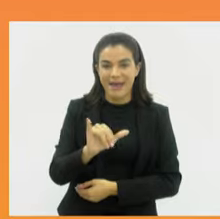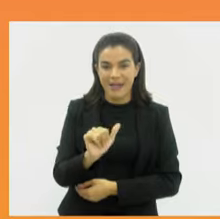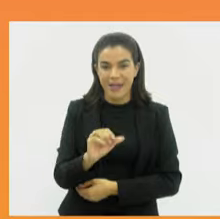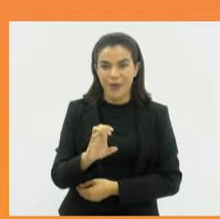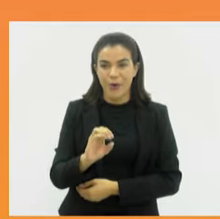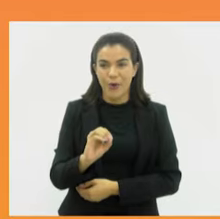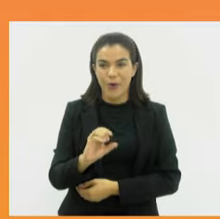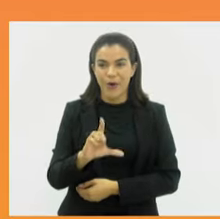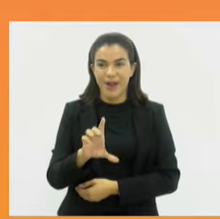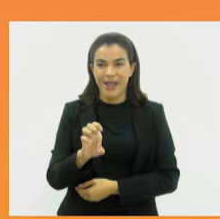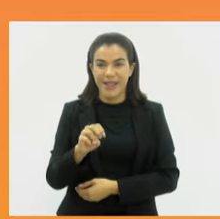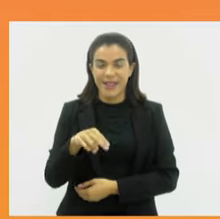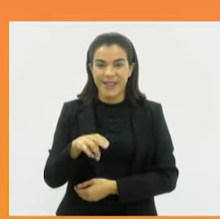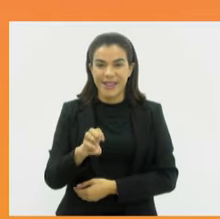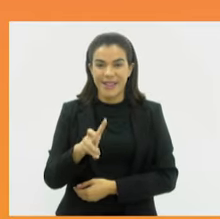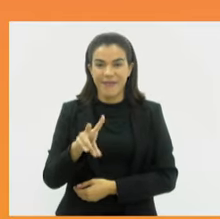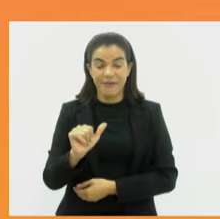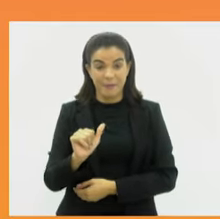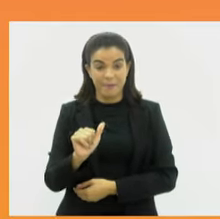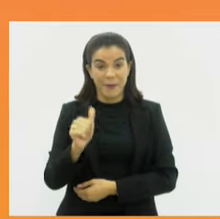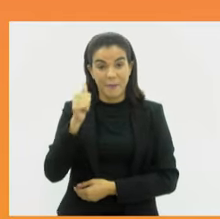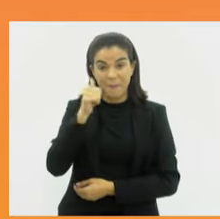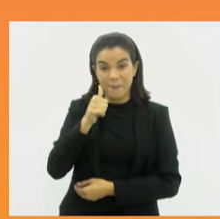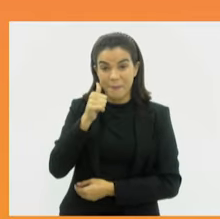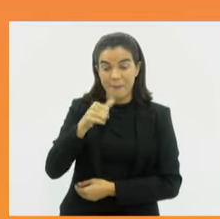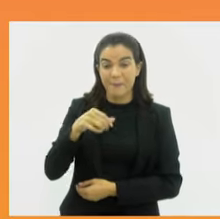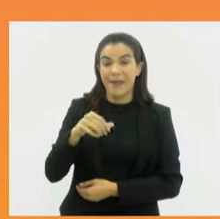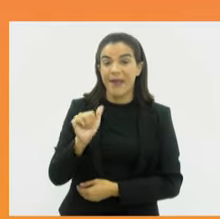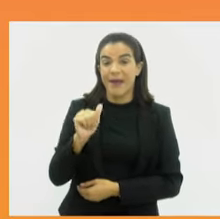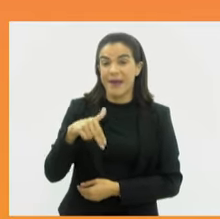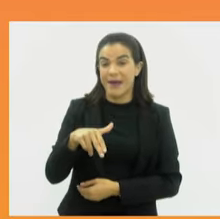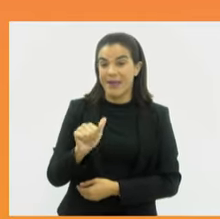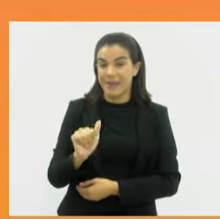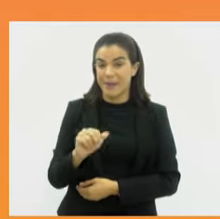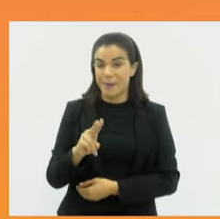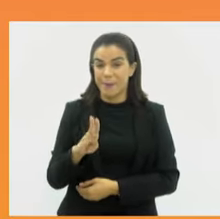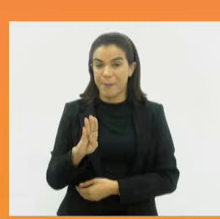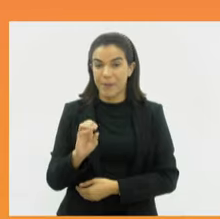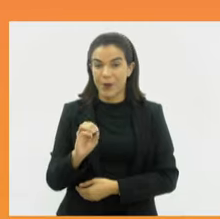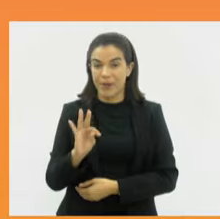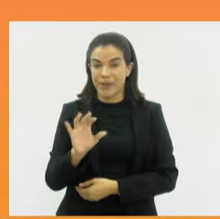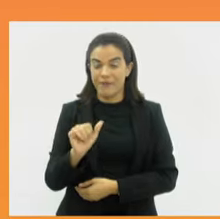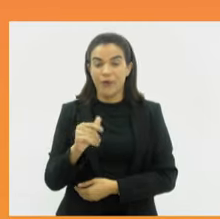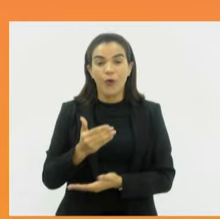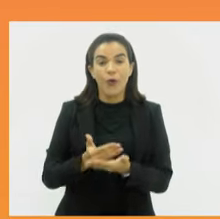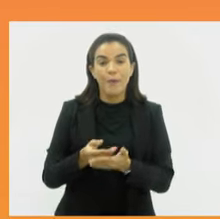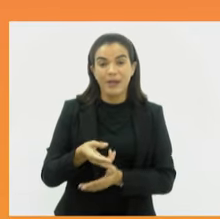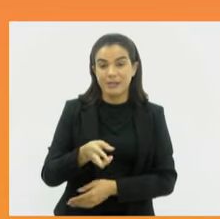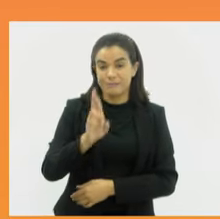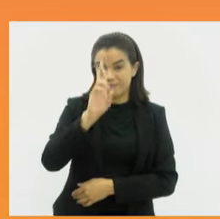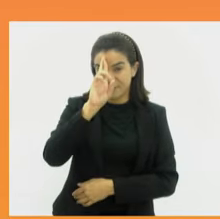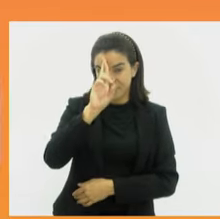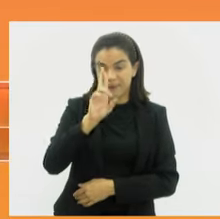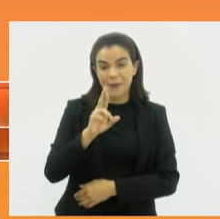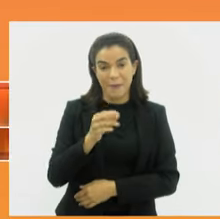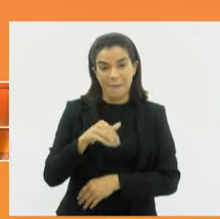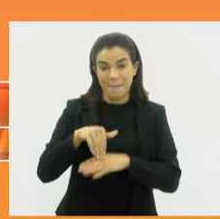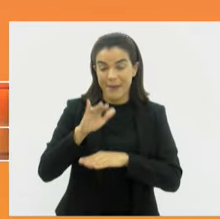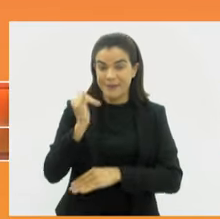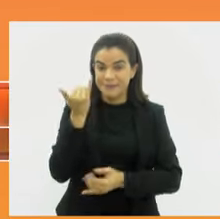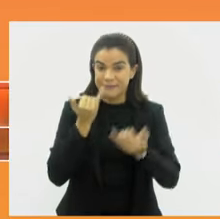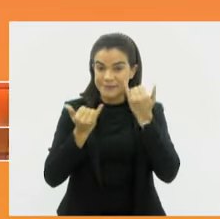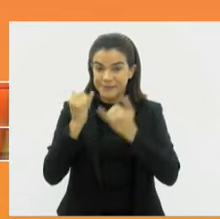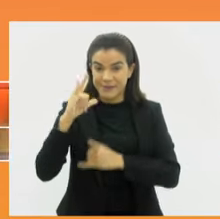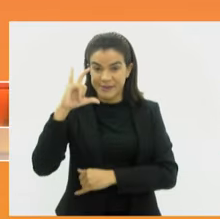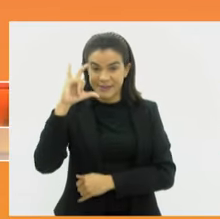primeira bailarina do Teatro Municipal, Ana Botafogo, será uma das professoras do encontro, que começa ao meio-dia. Mais informações no